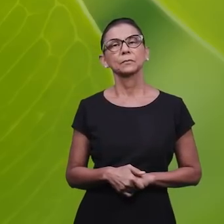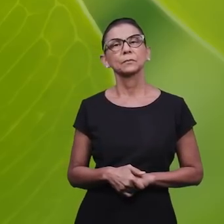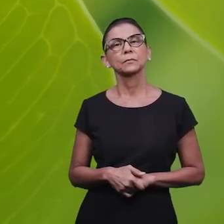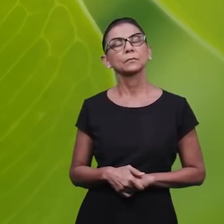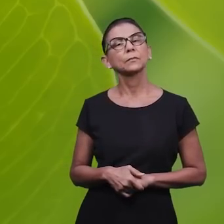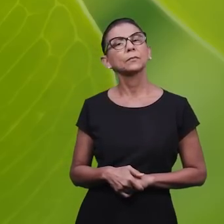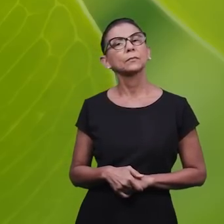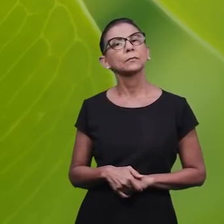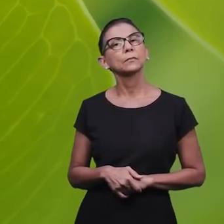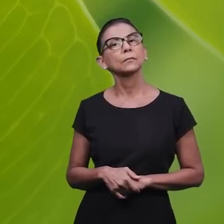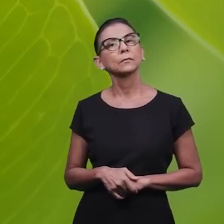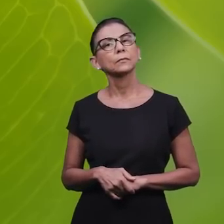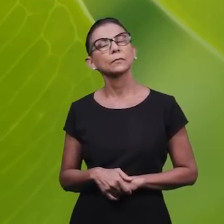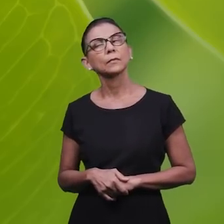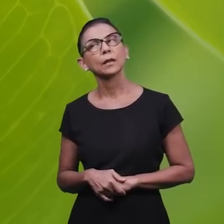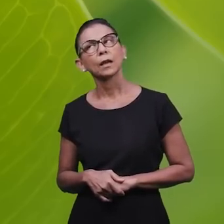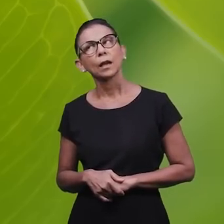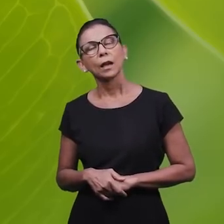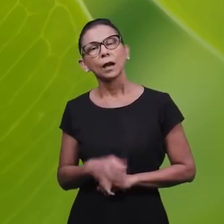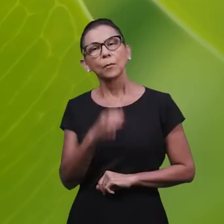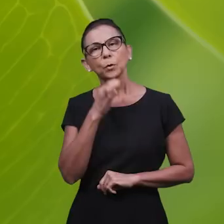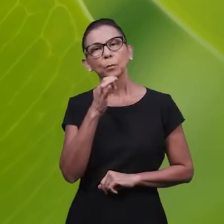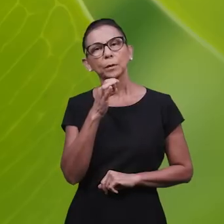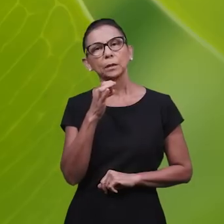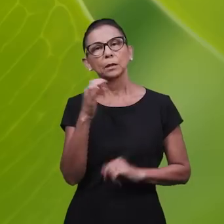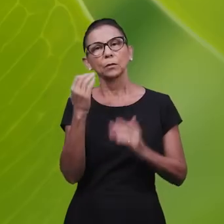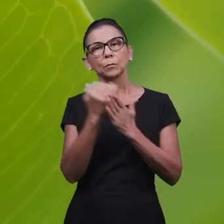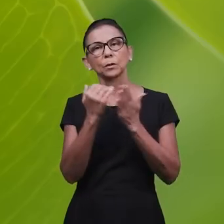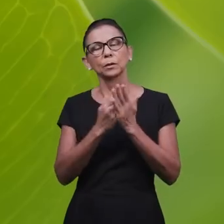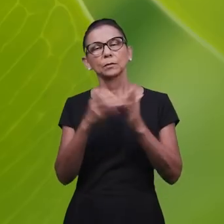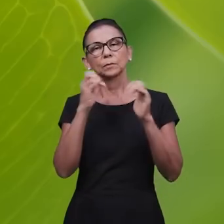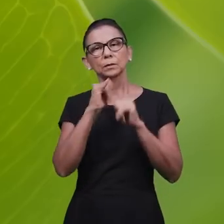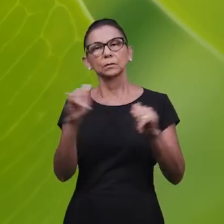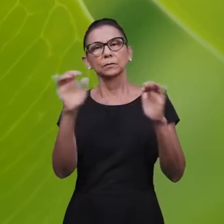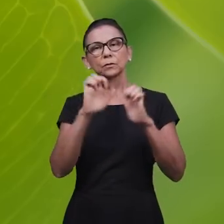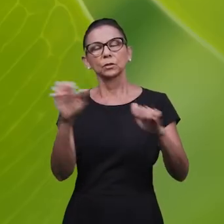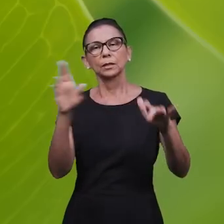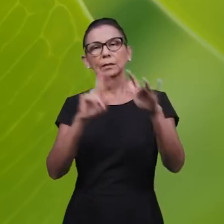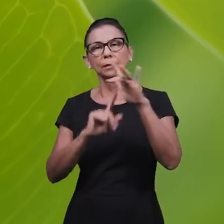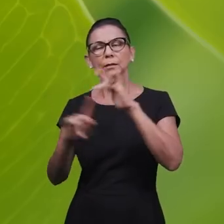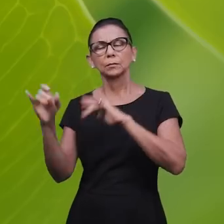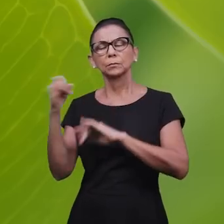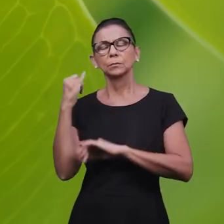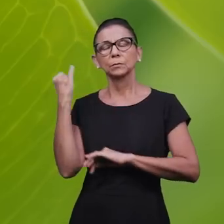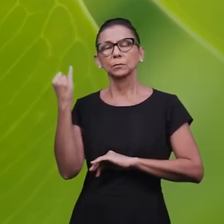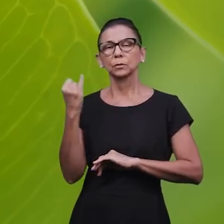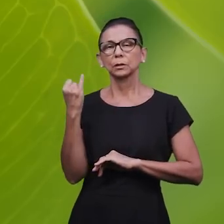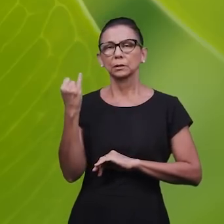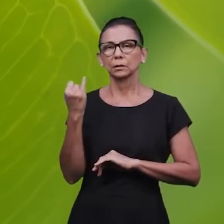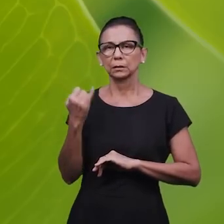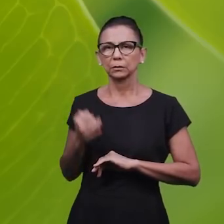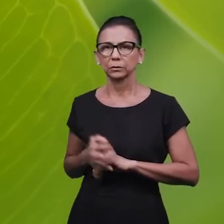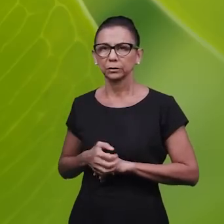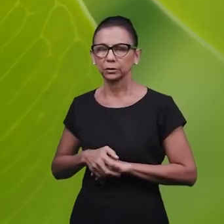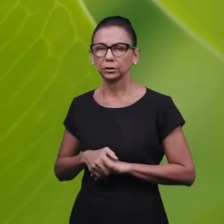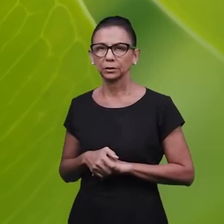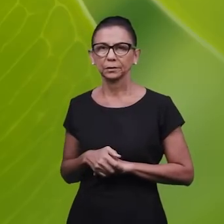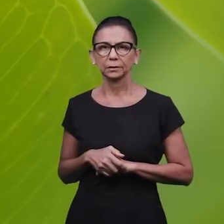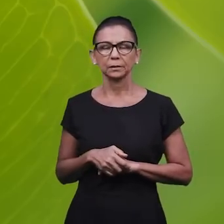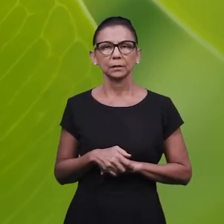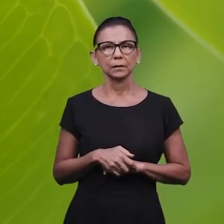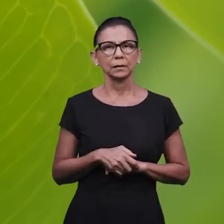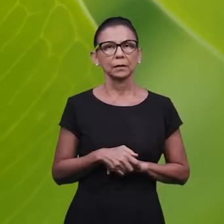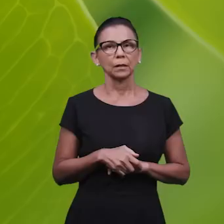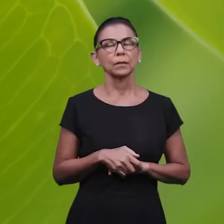Moura, venho falar a importância aqui do programa Anunciando o Evangelho Eterno, onde tem